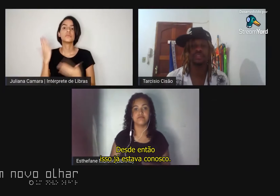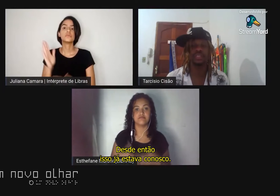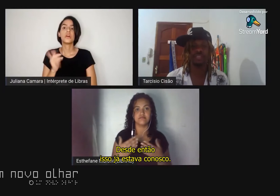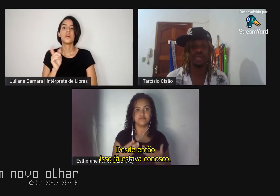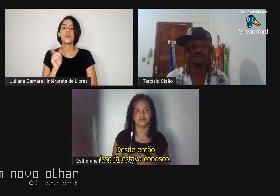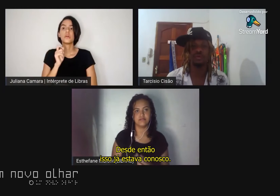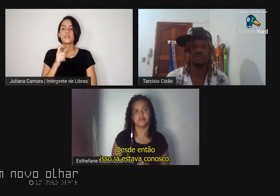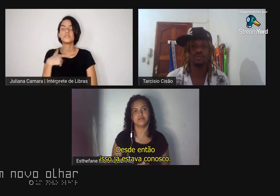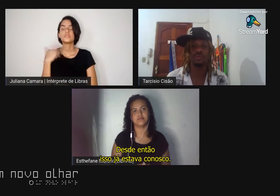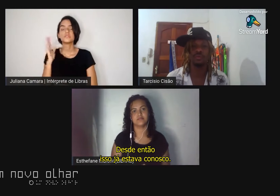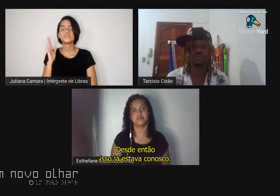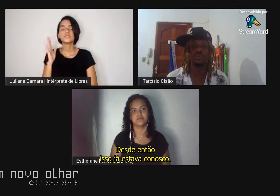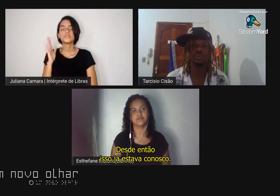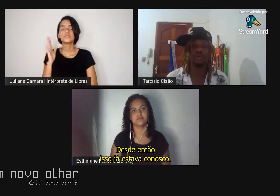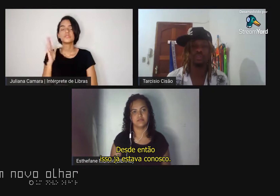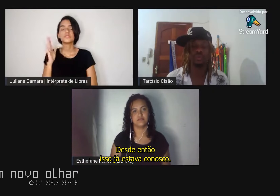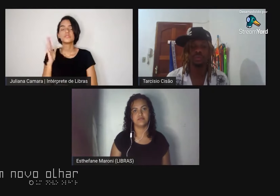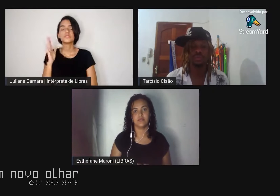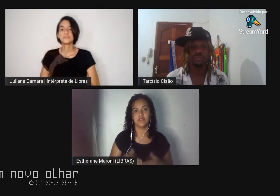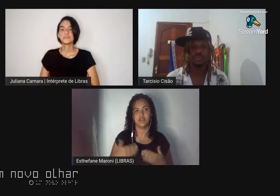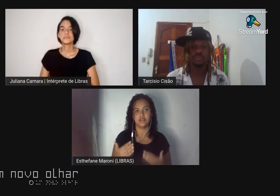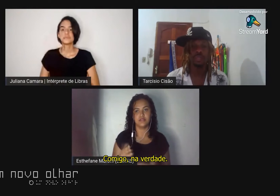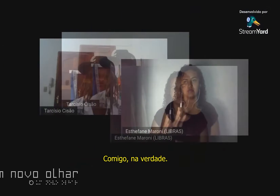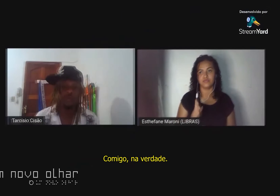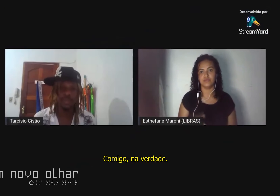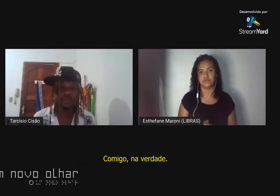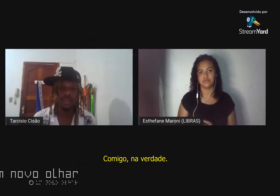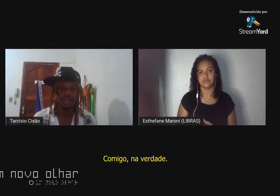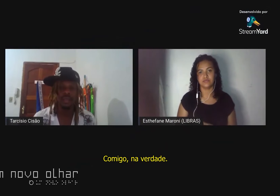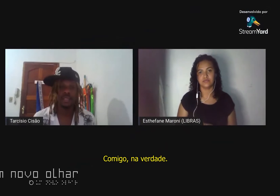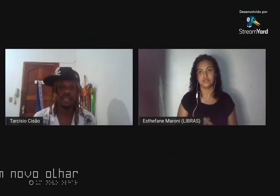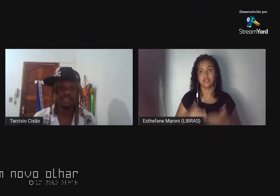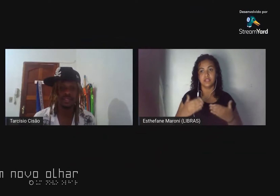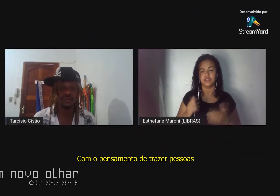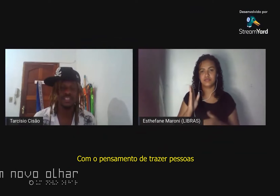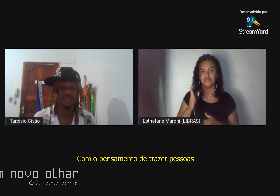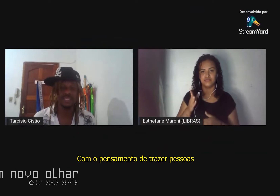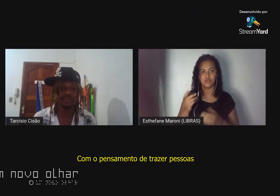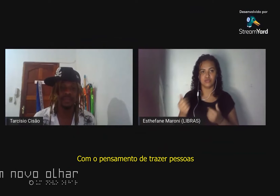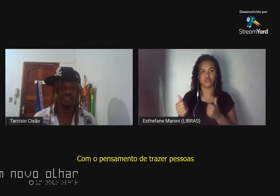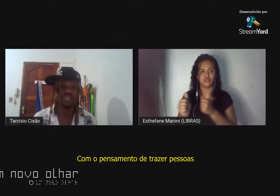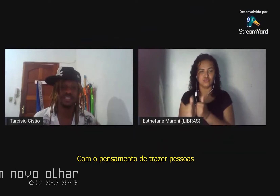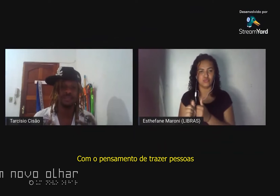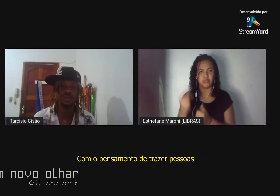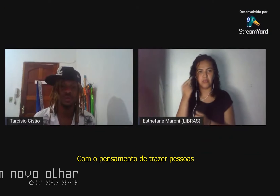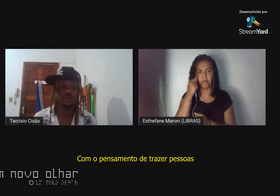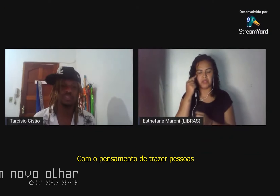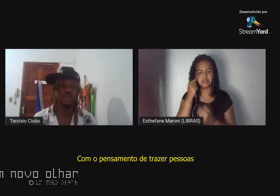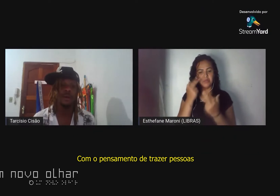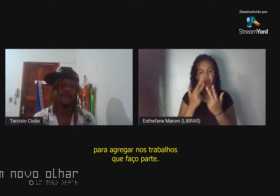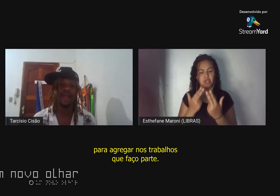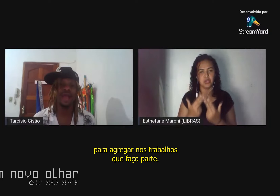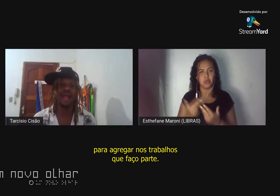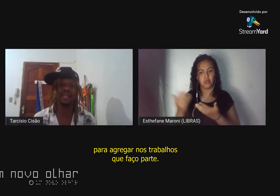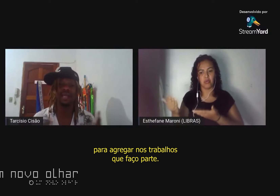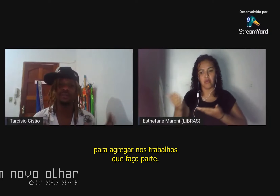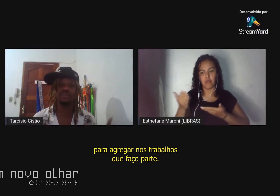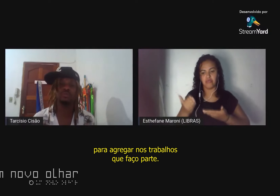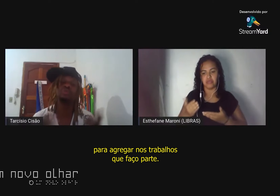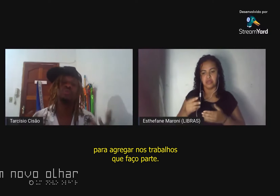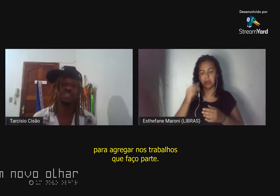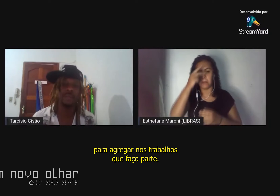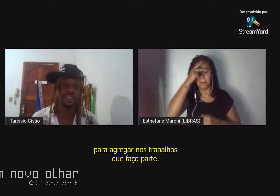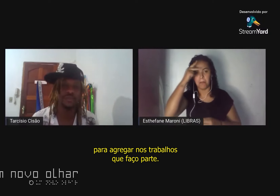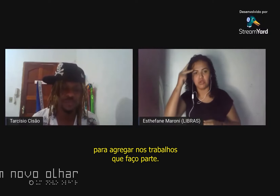então isso já estava conosco e comigo, né? Com esse pensamento de trazer pessoas para